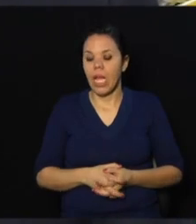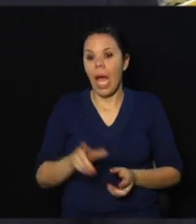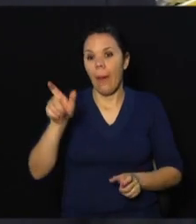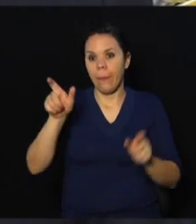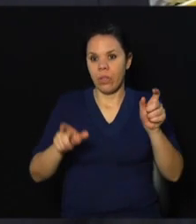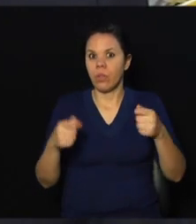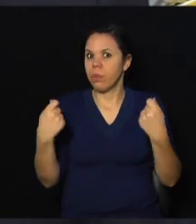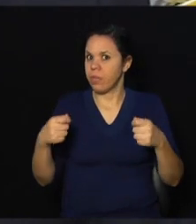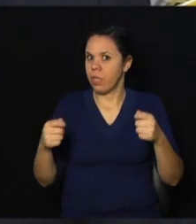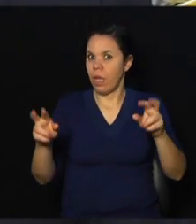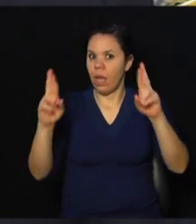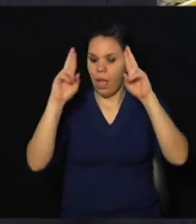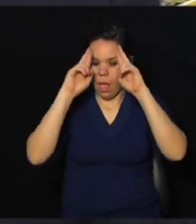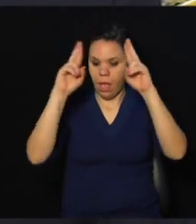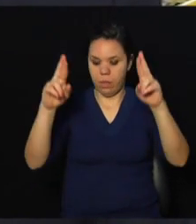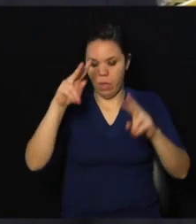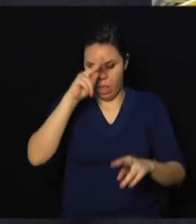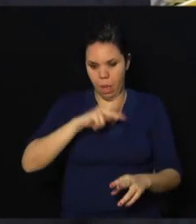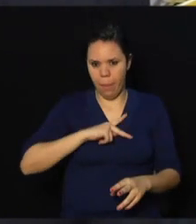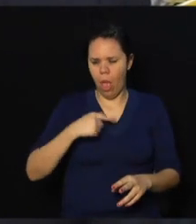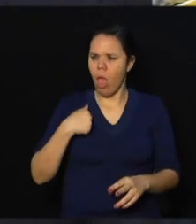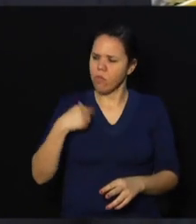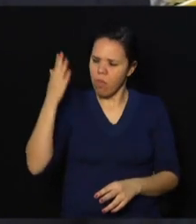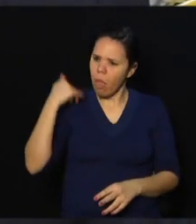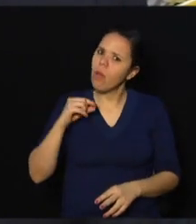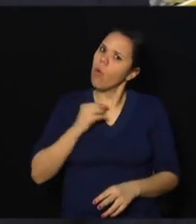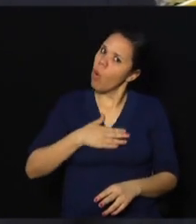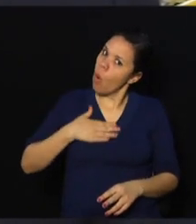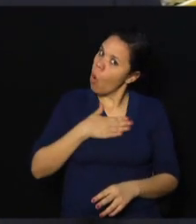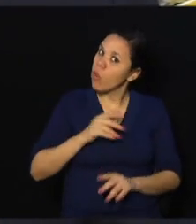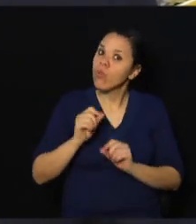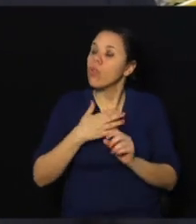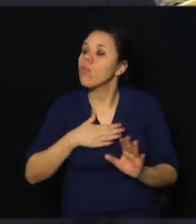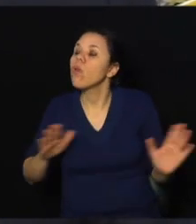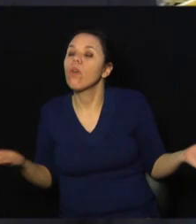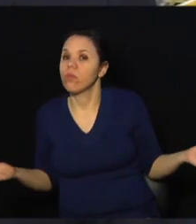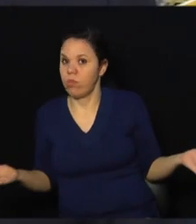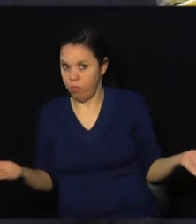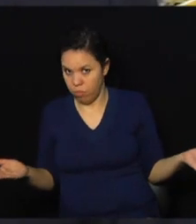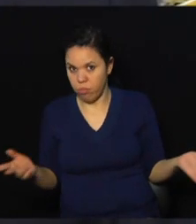se respeitar. Eu sei o que eu gosto, o que eu não gosto. Eu posso,